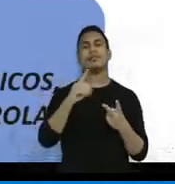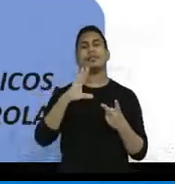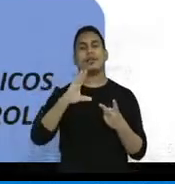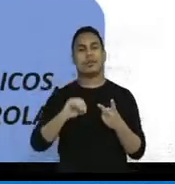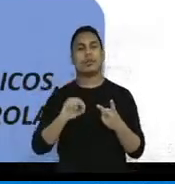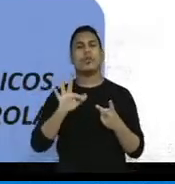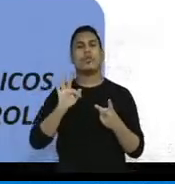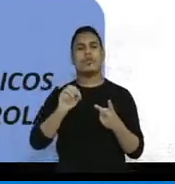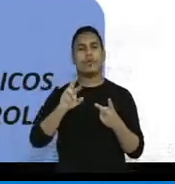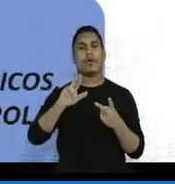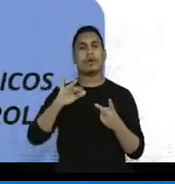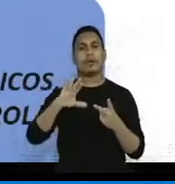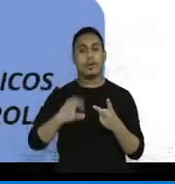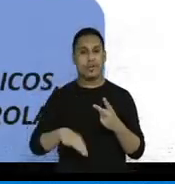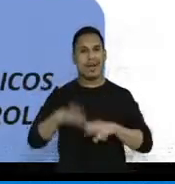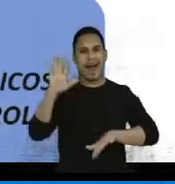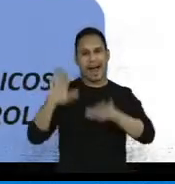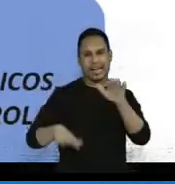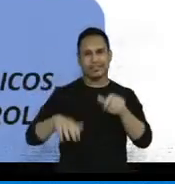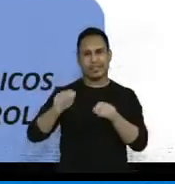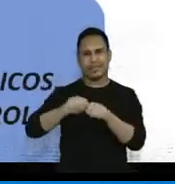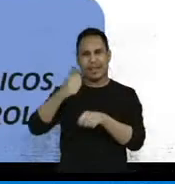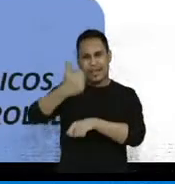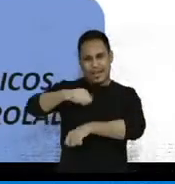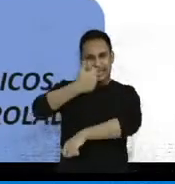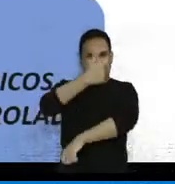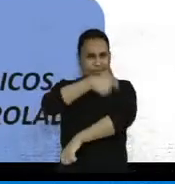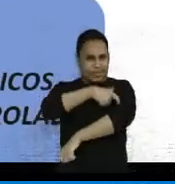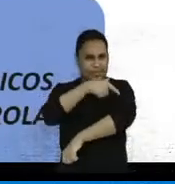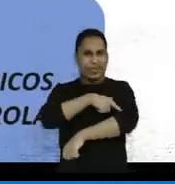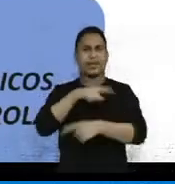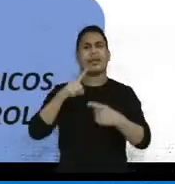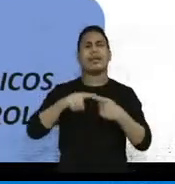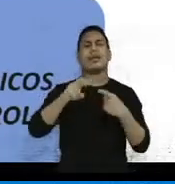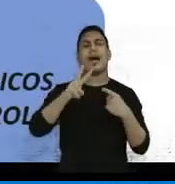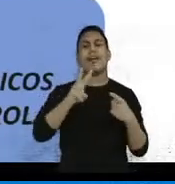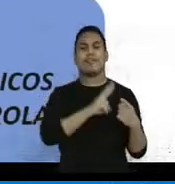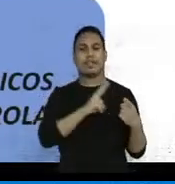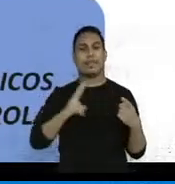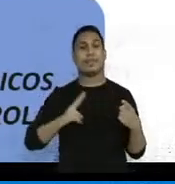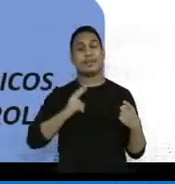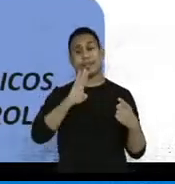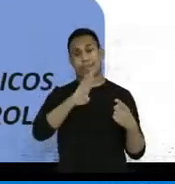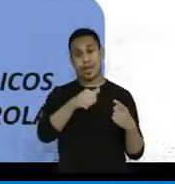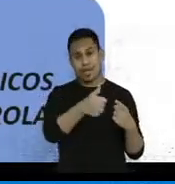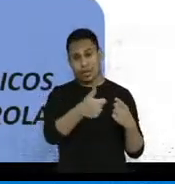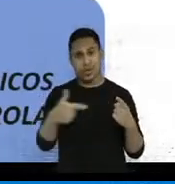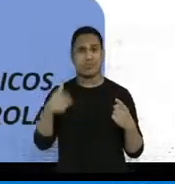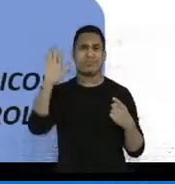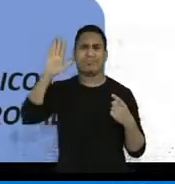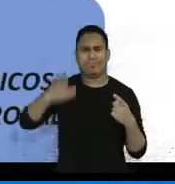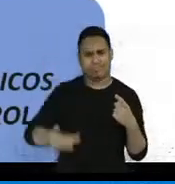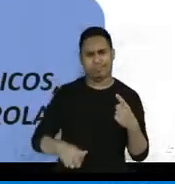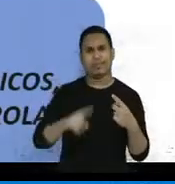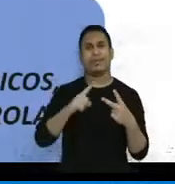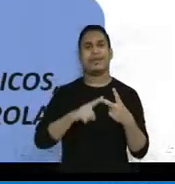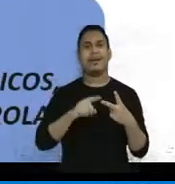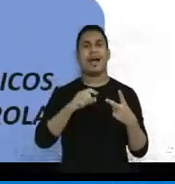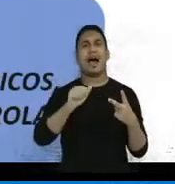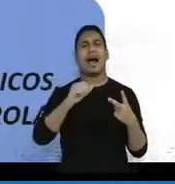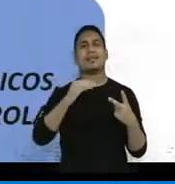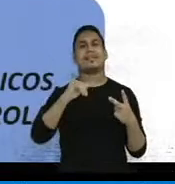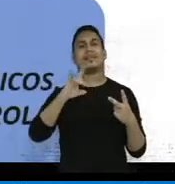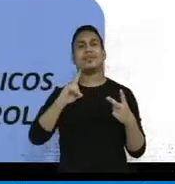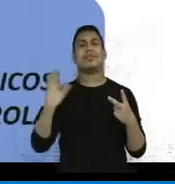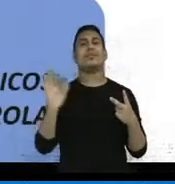está baixinho, isso impede o cérebro de produzir serotonina e aí a gente sente mais dor. Então,